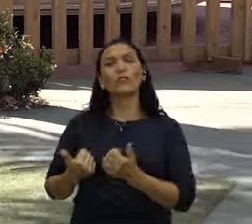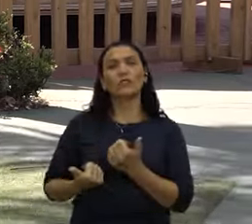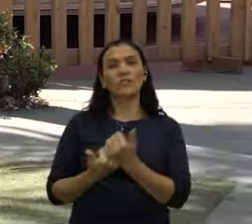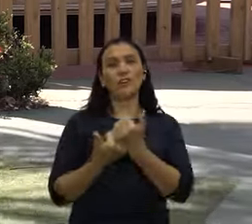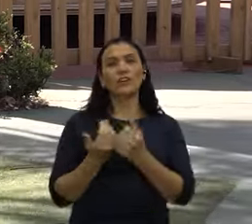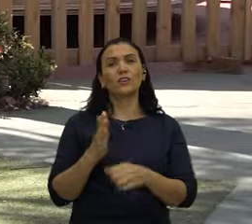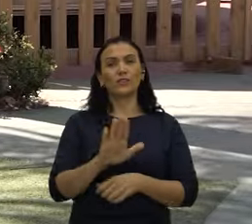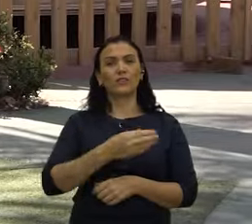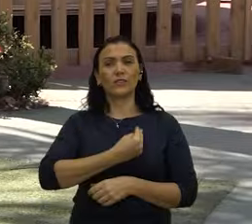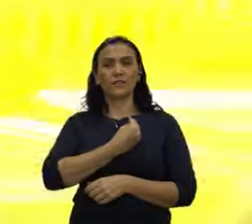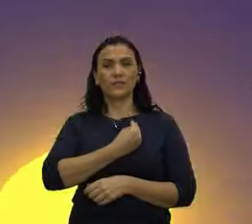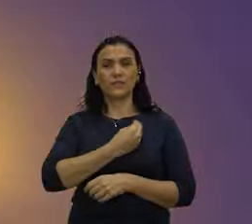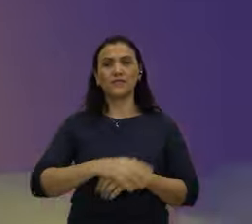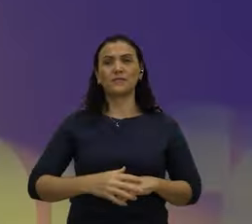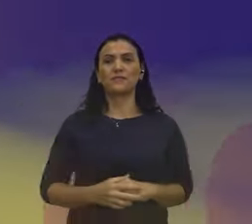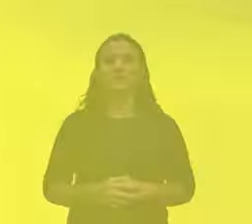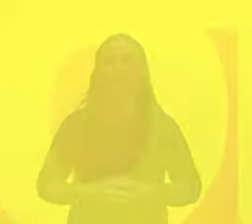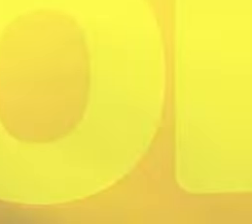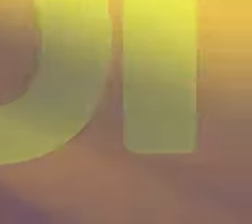dos consumidores. É já já!